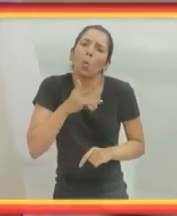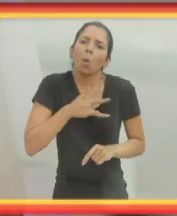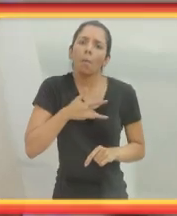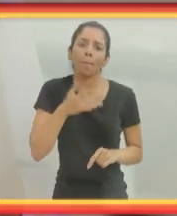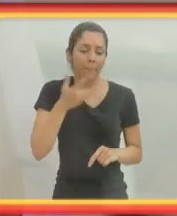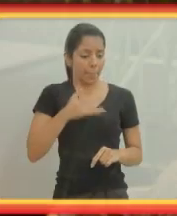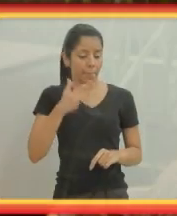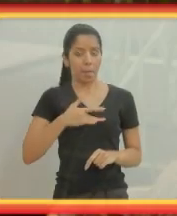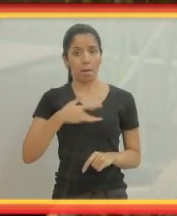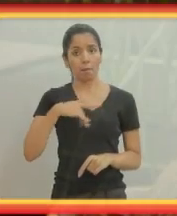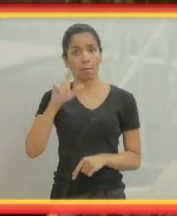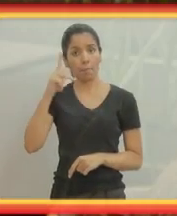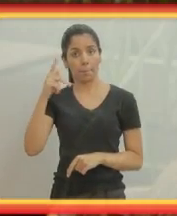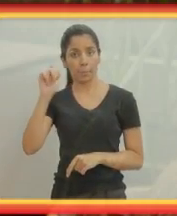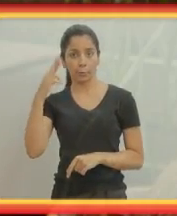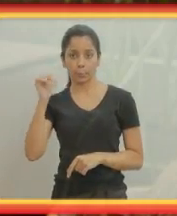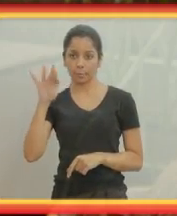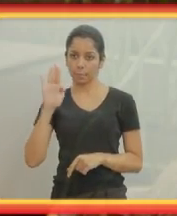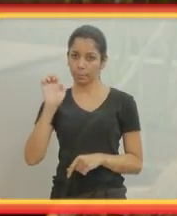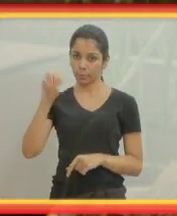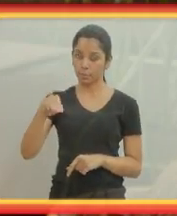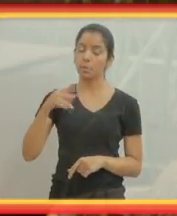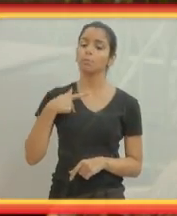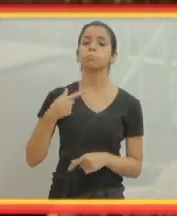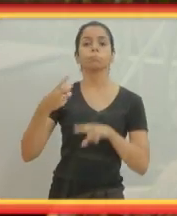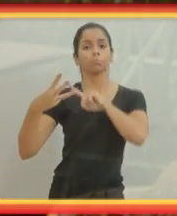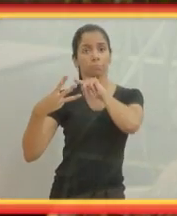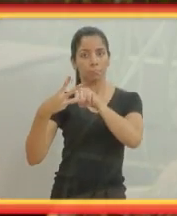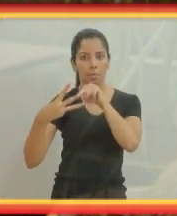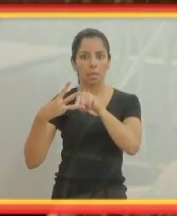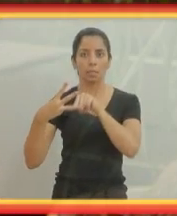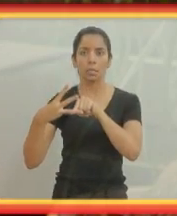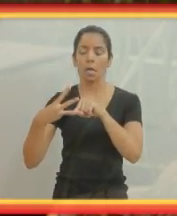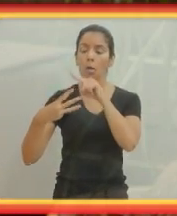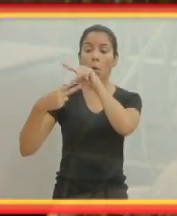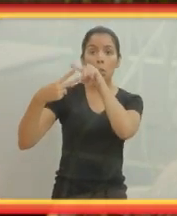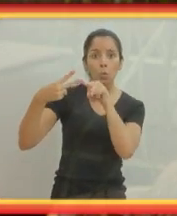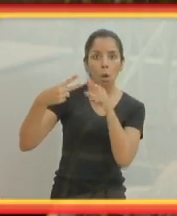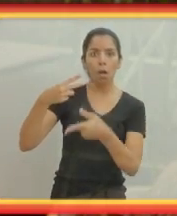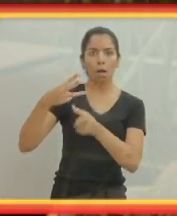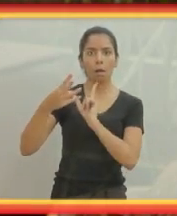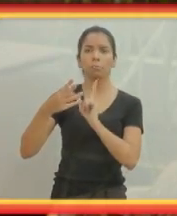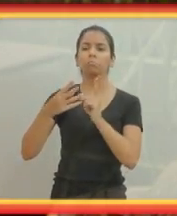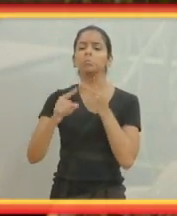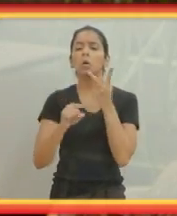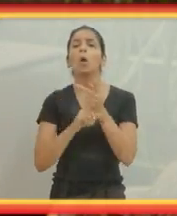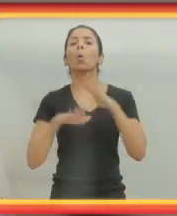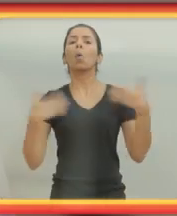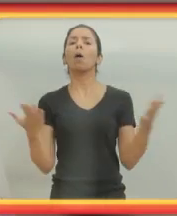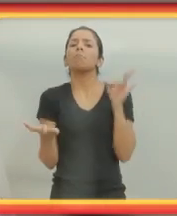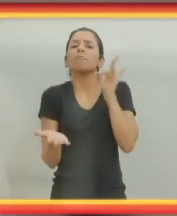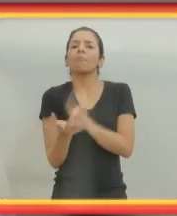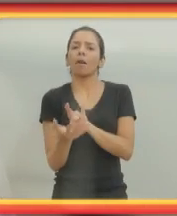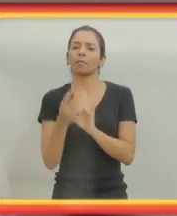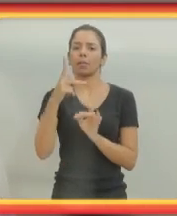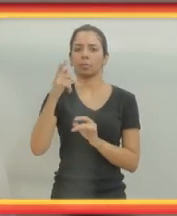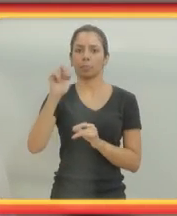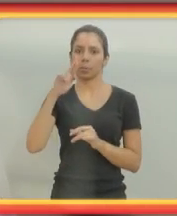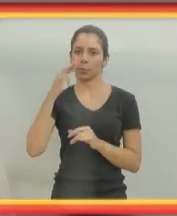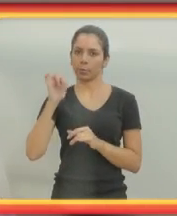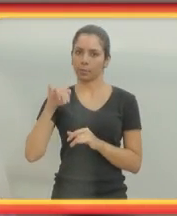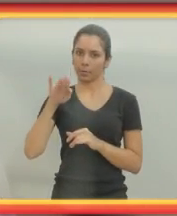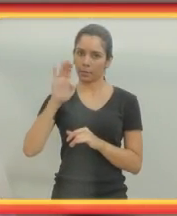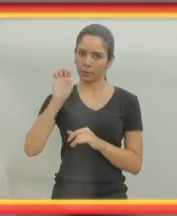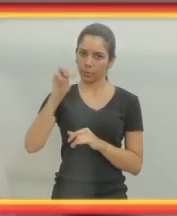pena do personagem. E terceiro, que ele procurasse, a partir dessas duas referências, a verdade desse personagem. Teve